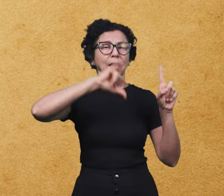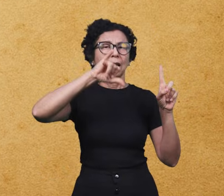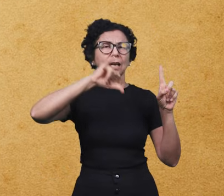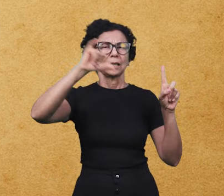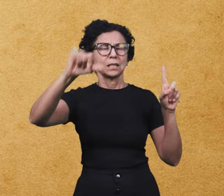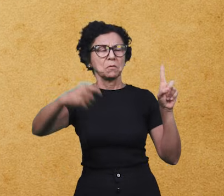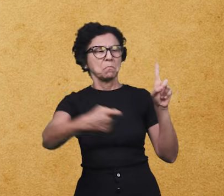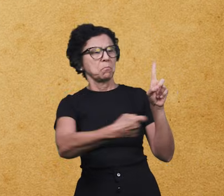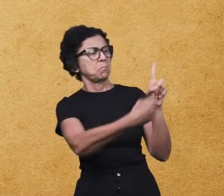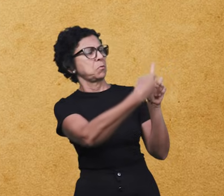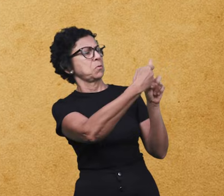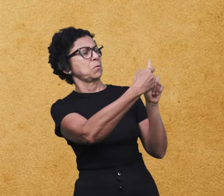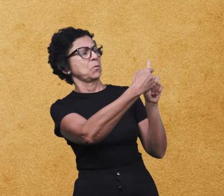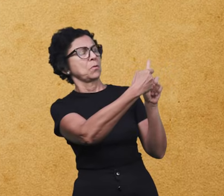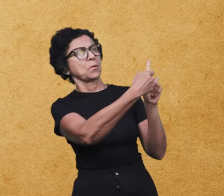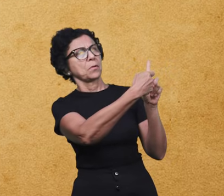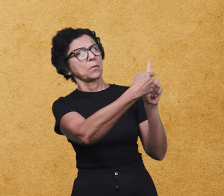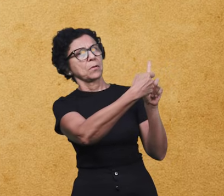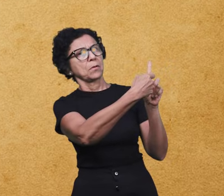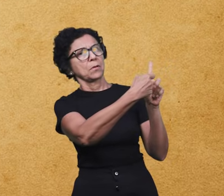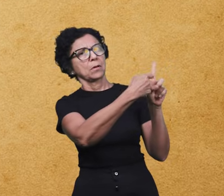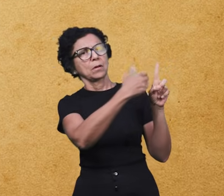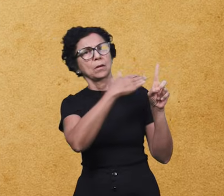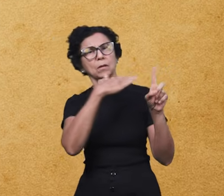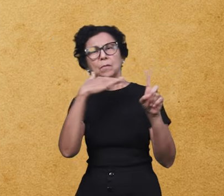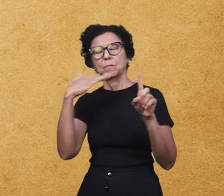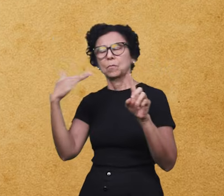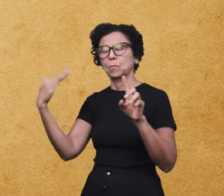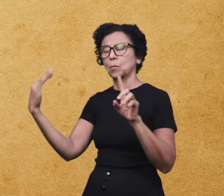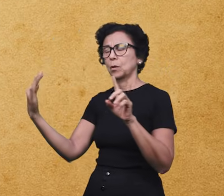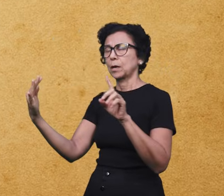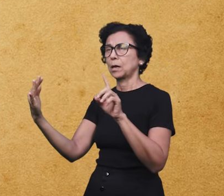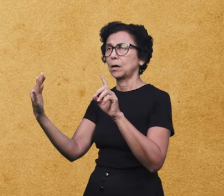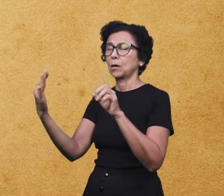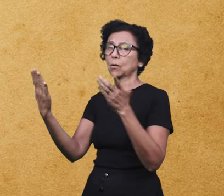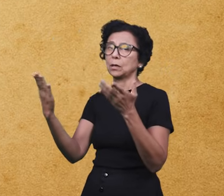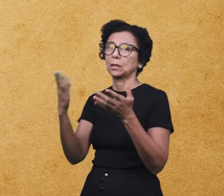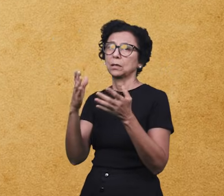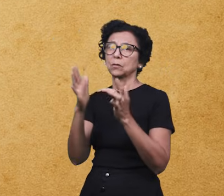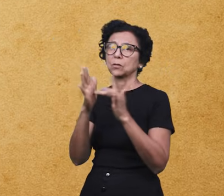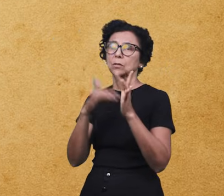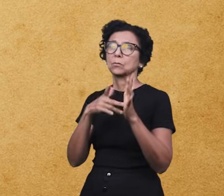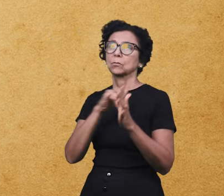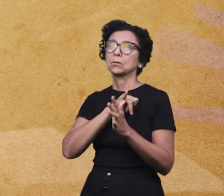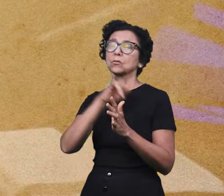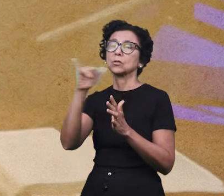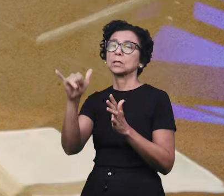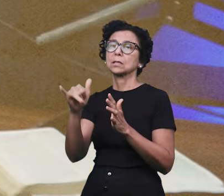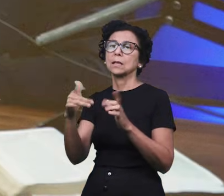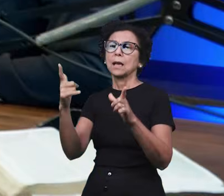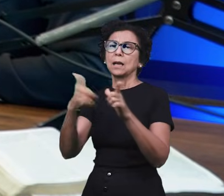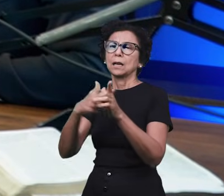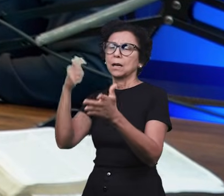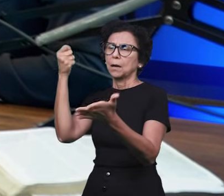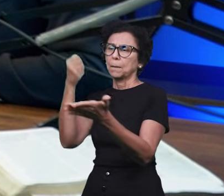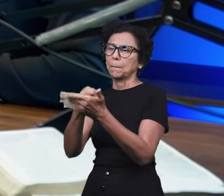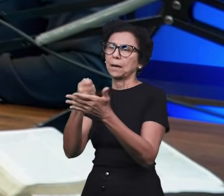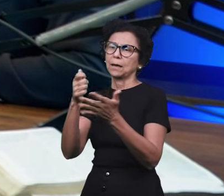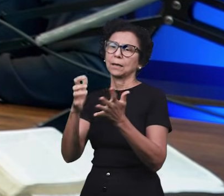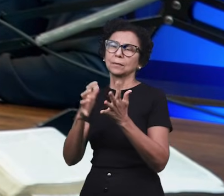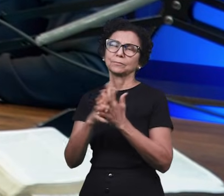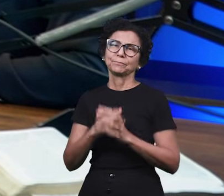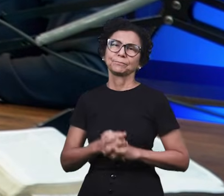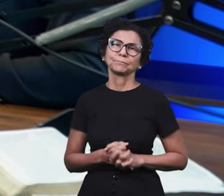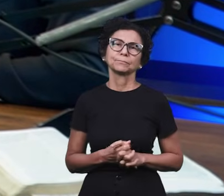paga, a dívida está paga. Glória a Deus. Muito bom. Então essa foi o grande resgate que Jesus fez por